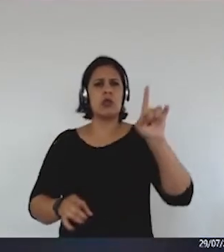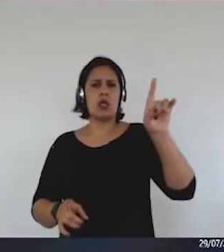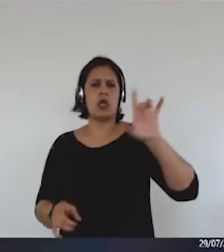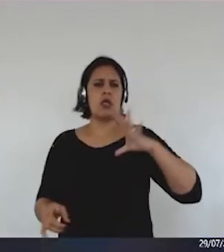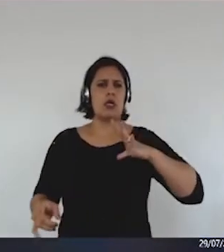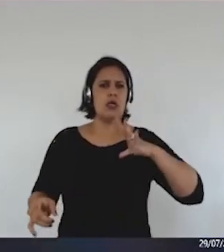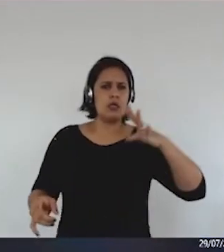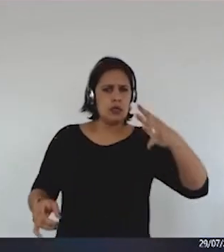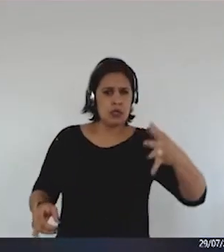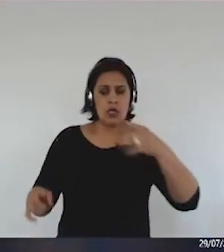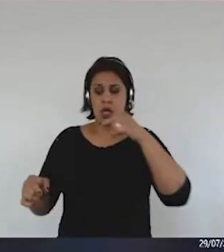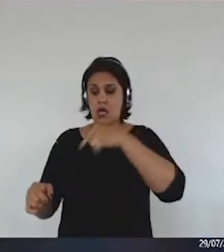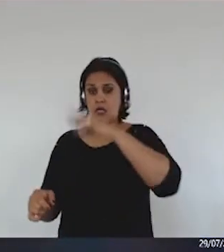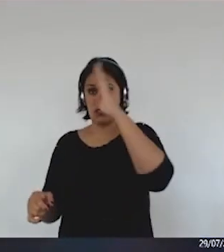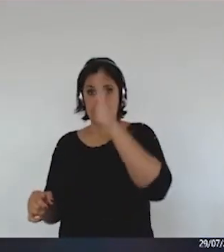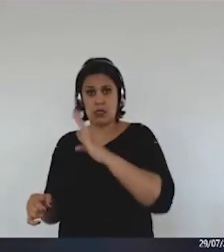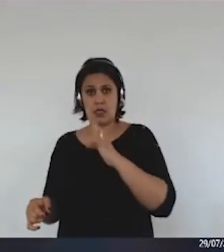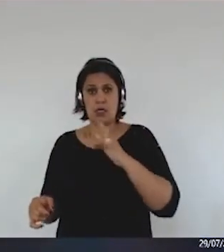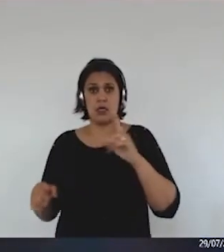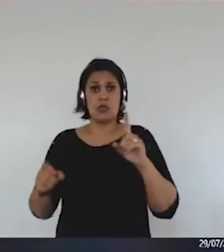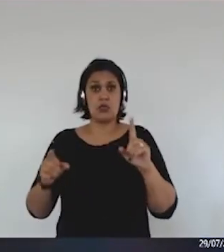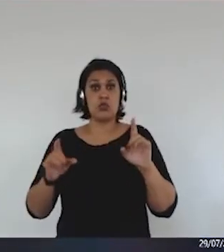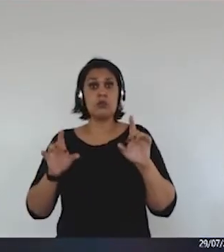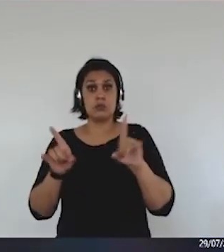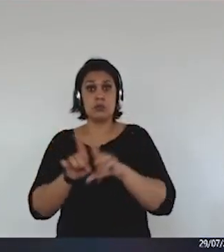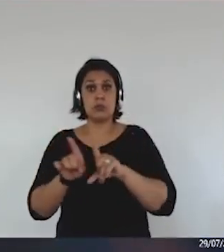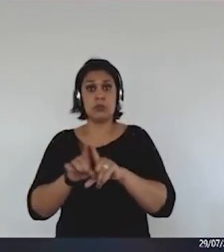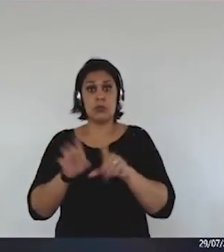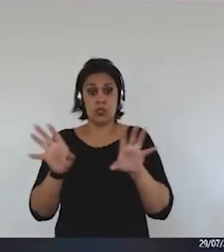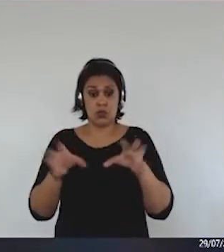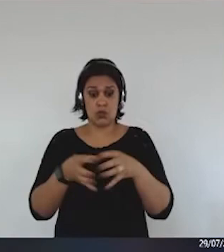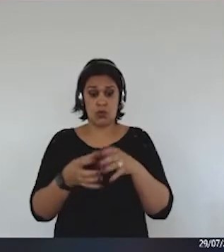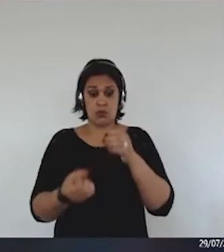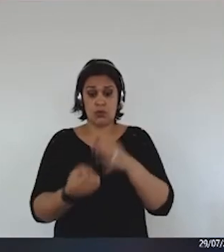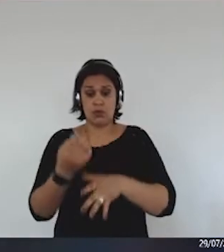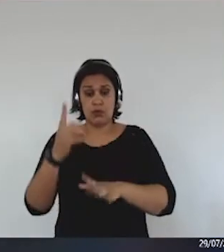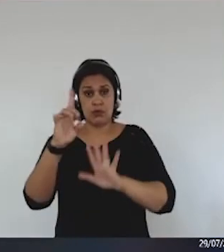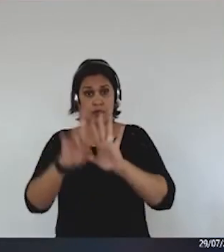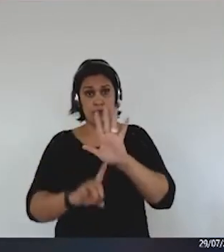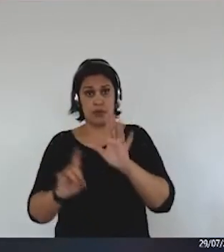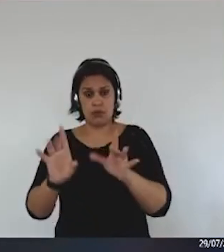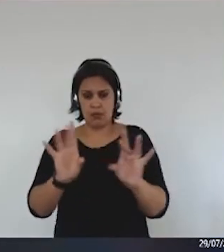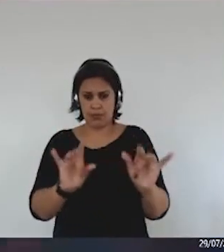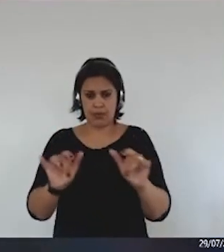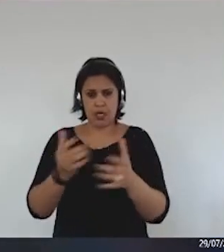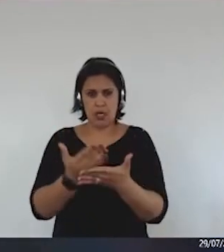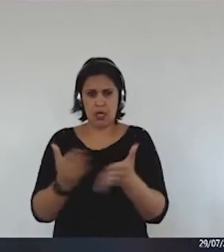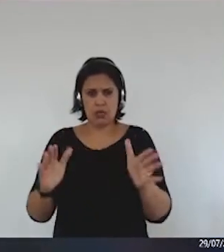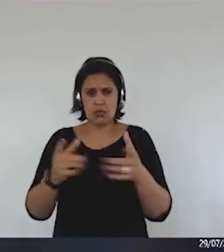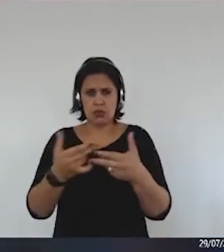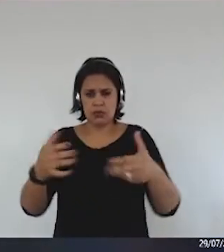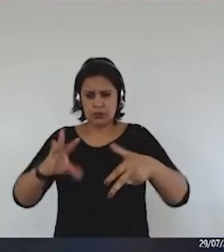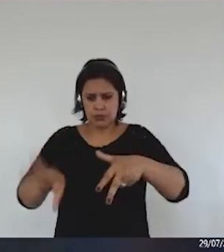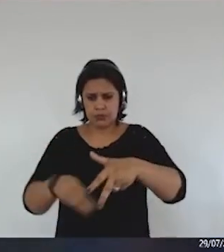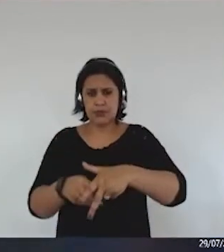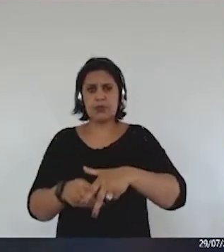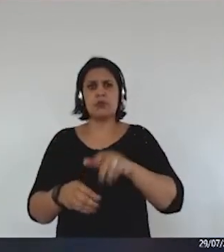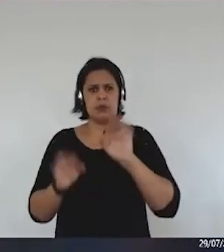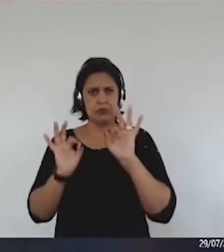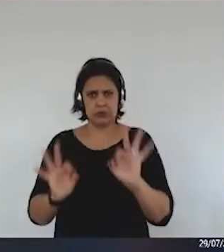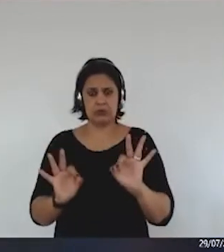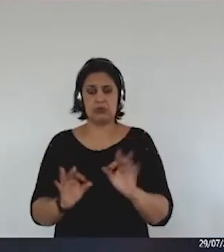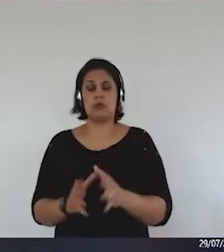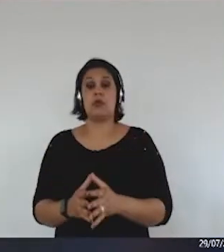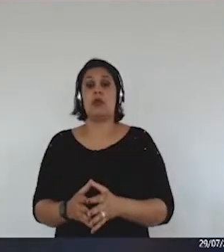não só do direito, mas do compliance enquanto uma ferramenta de gestão antissuborno, uma gestão de compliance propriamente